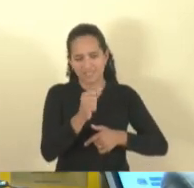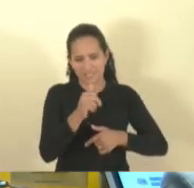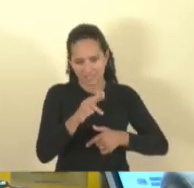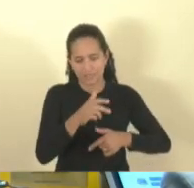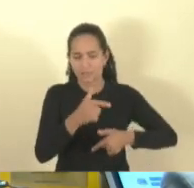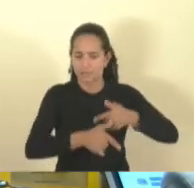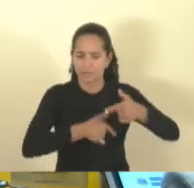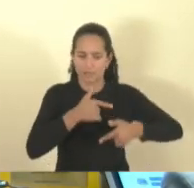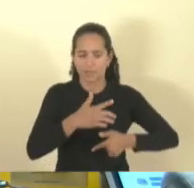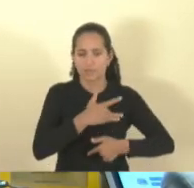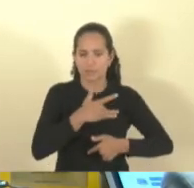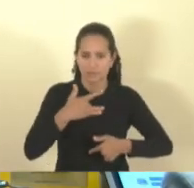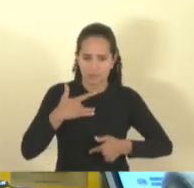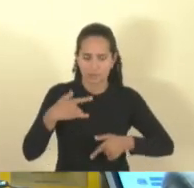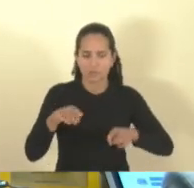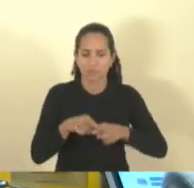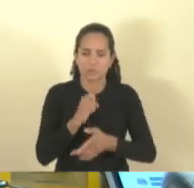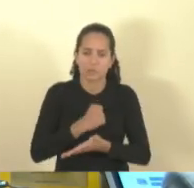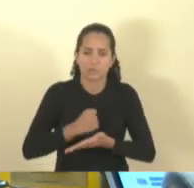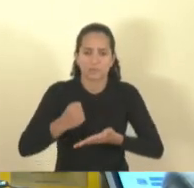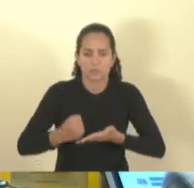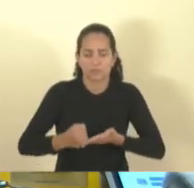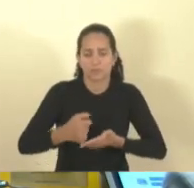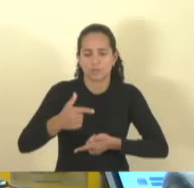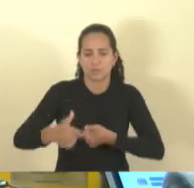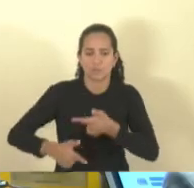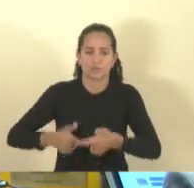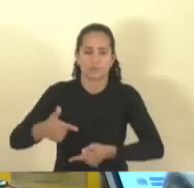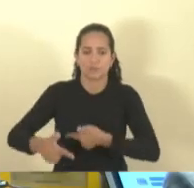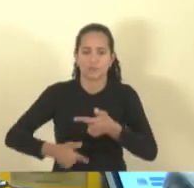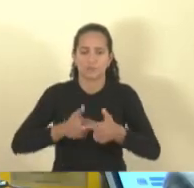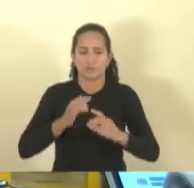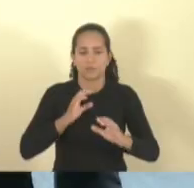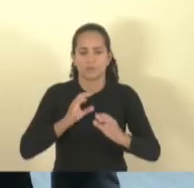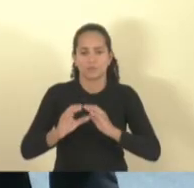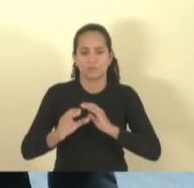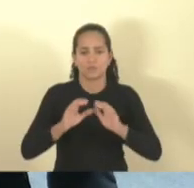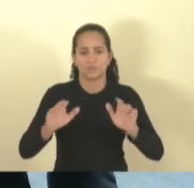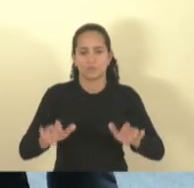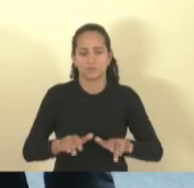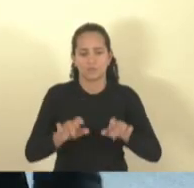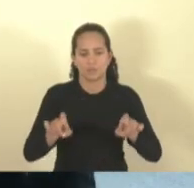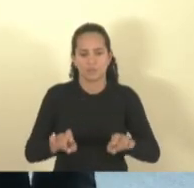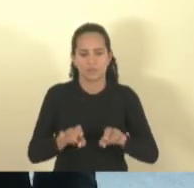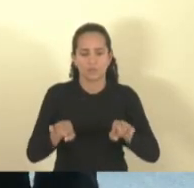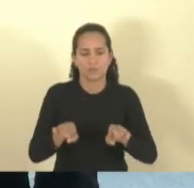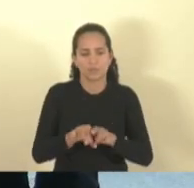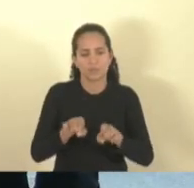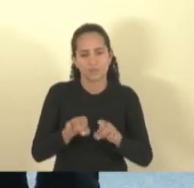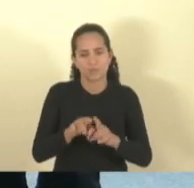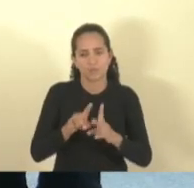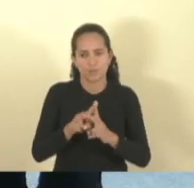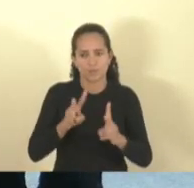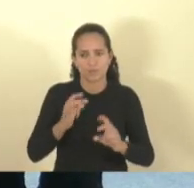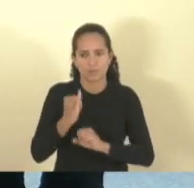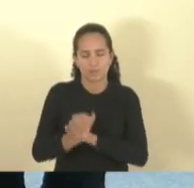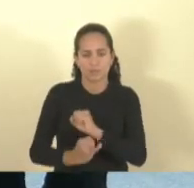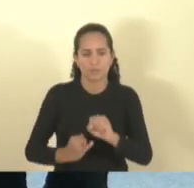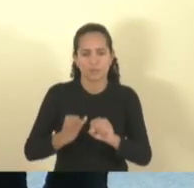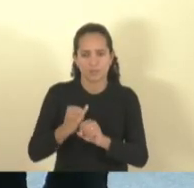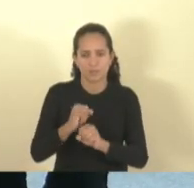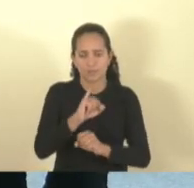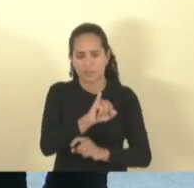em Saúde, na contratação de serviço de comunicação digital e atendimento por Inteligência Artificial